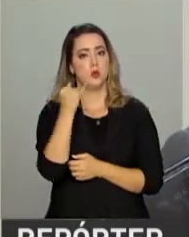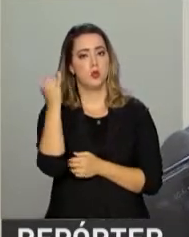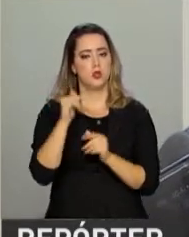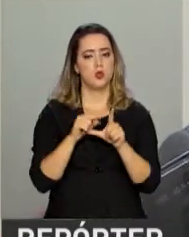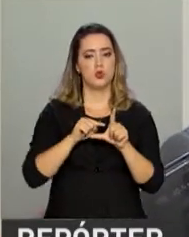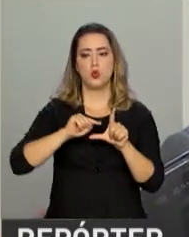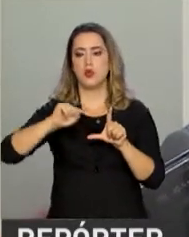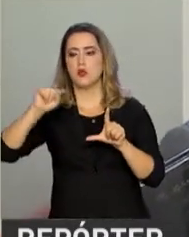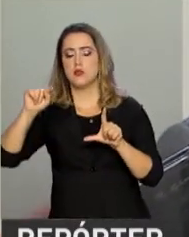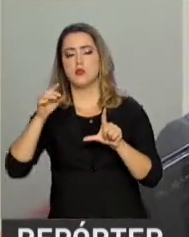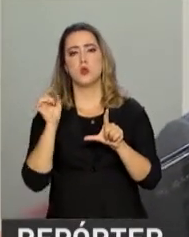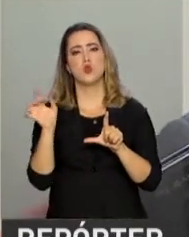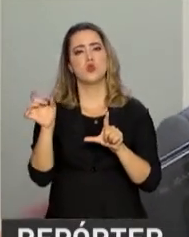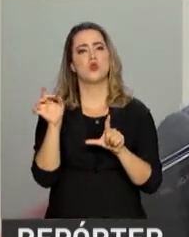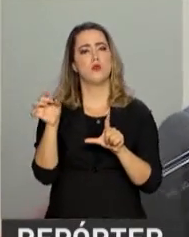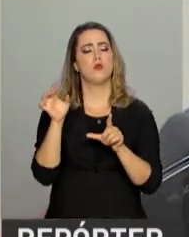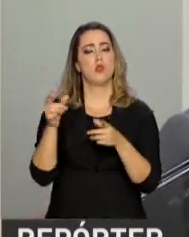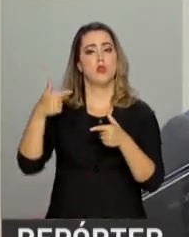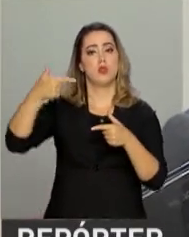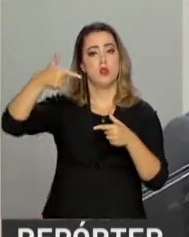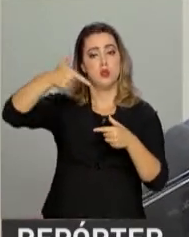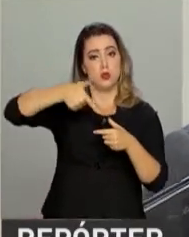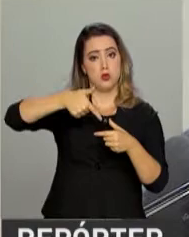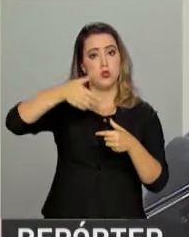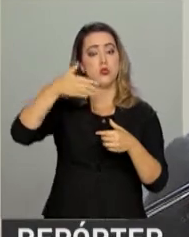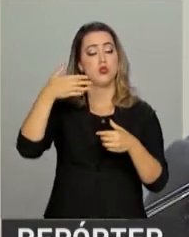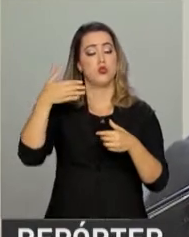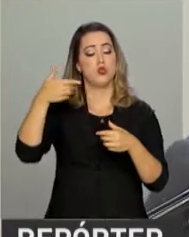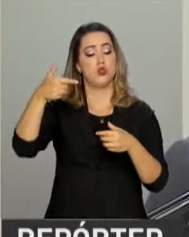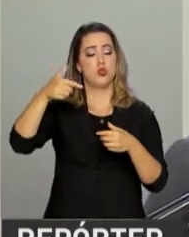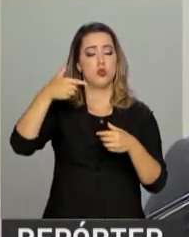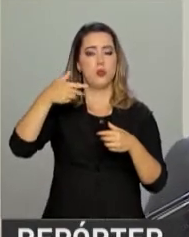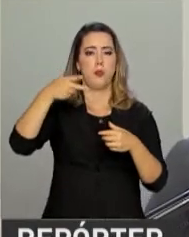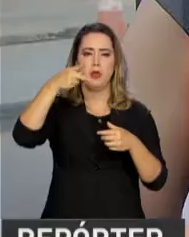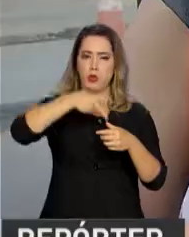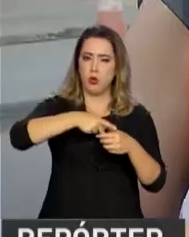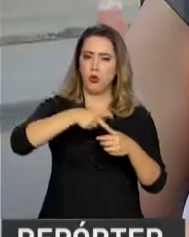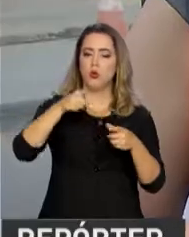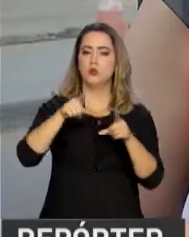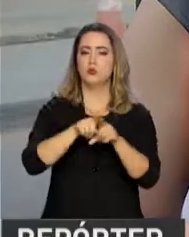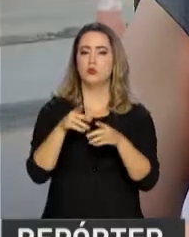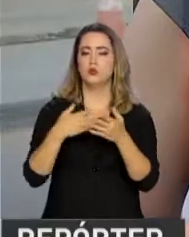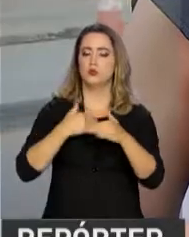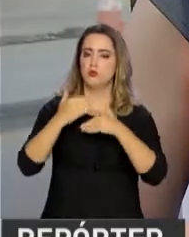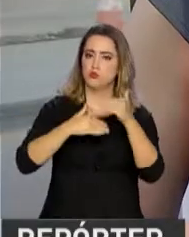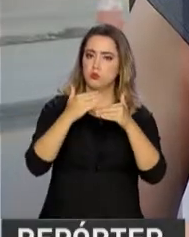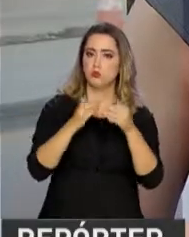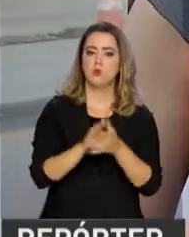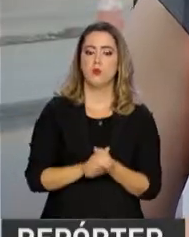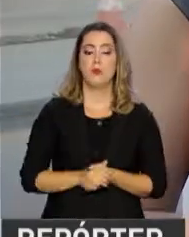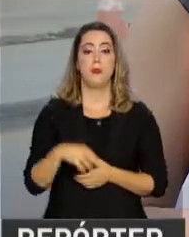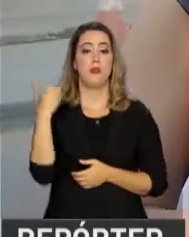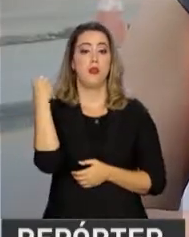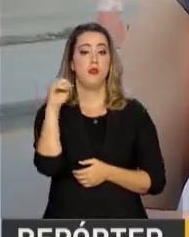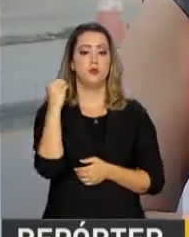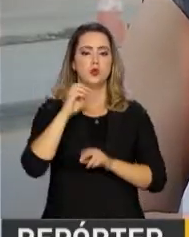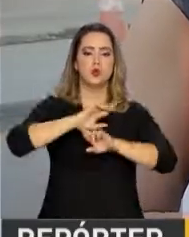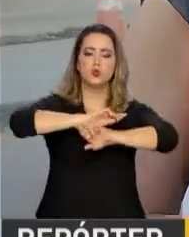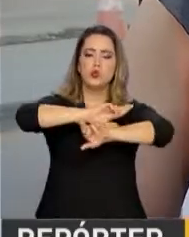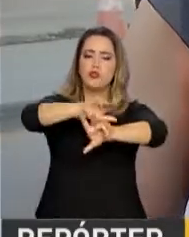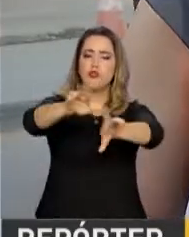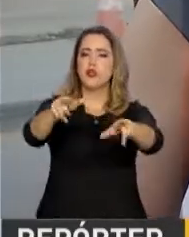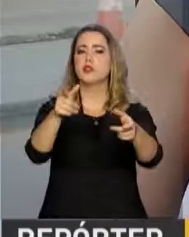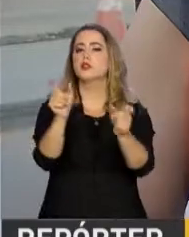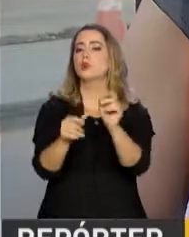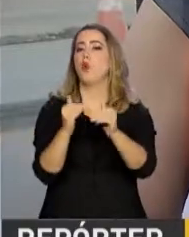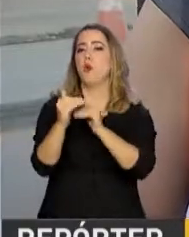de exportação de petróleo por conta do aumento da da produção nacional em outubro houve um aumento geral nas exportações no